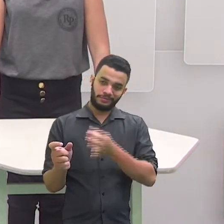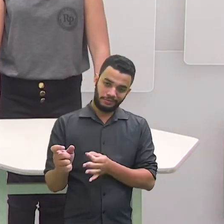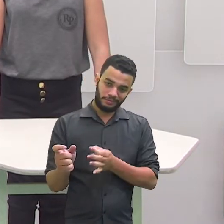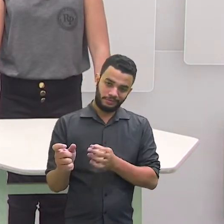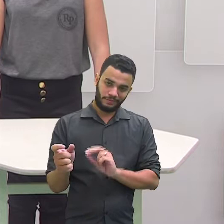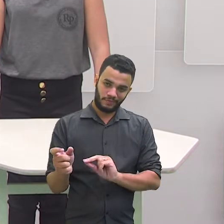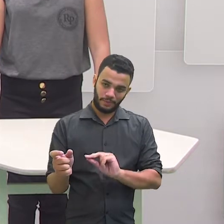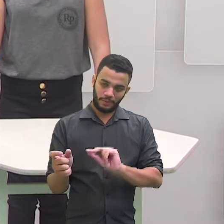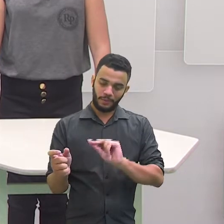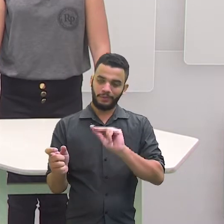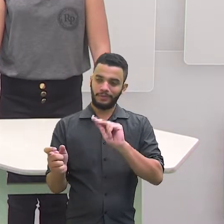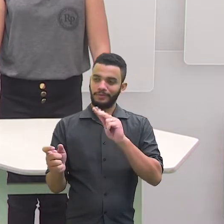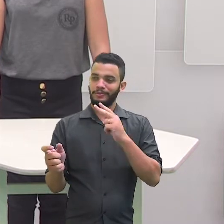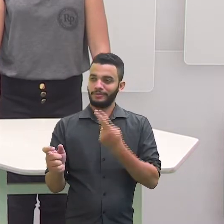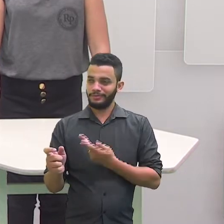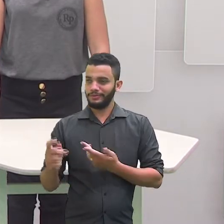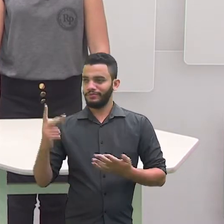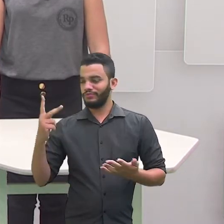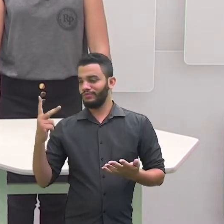esta palavra?